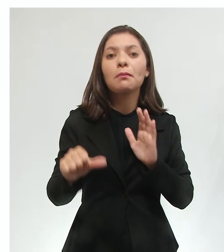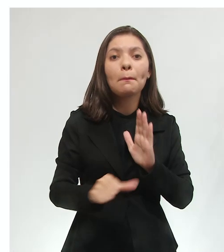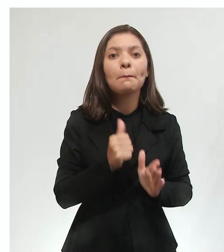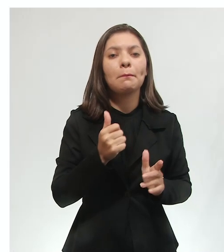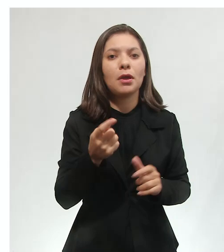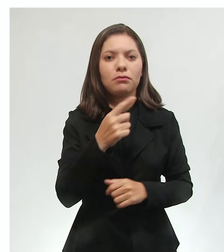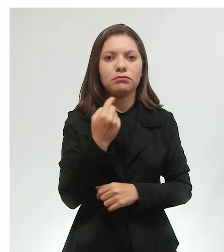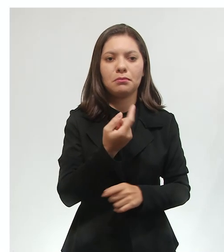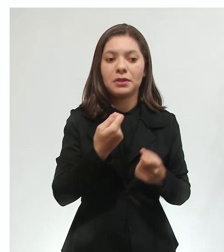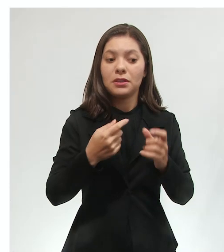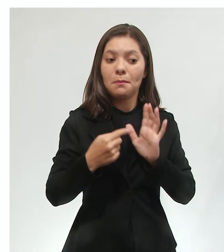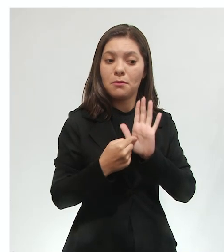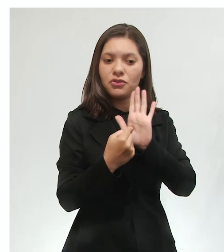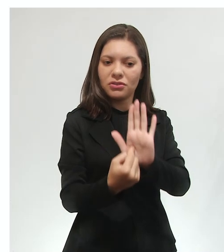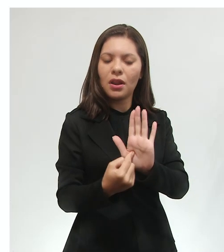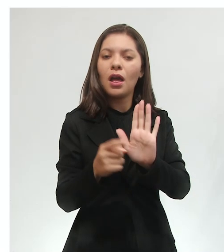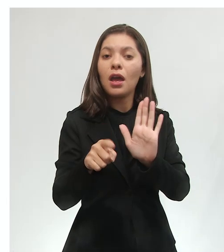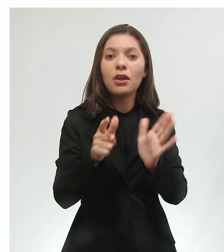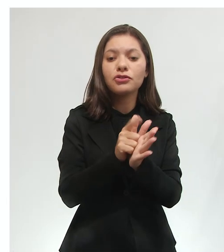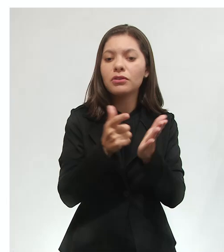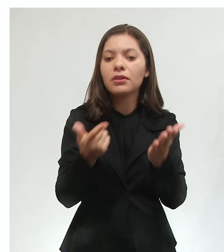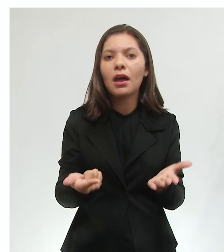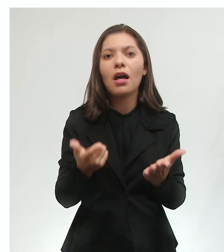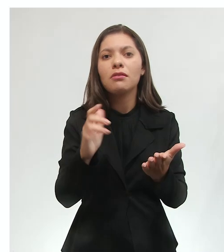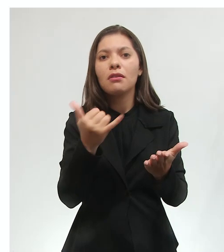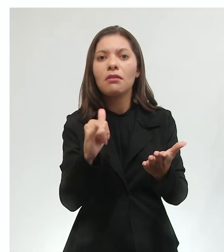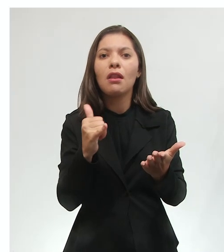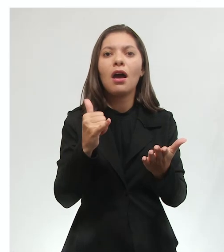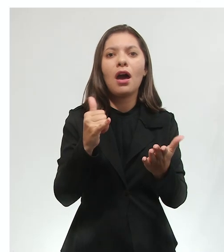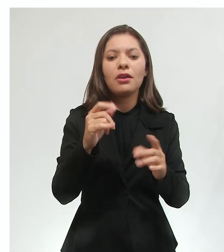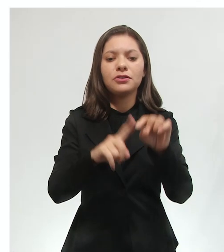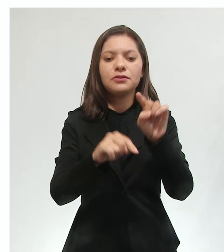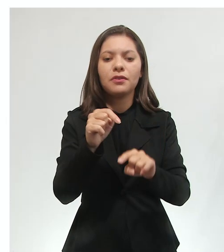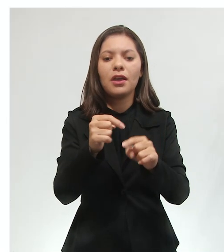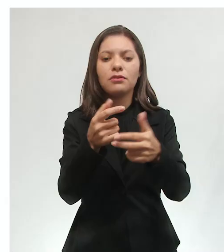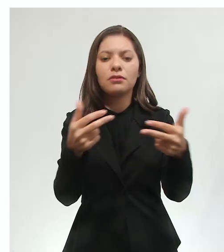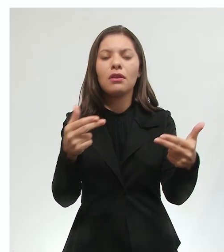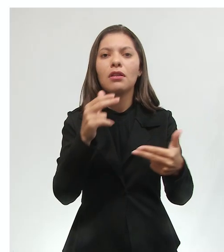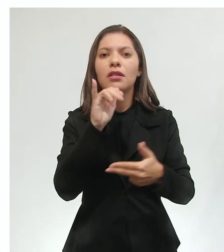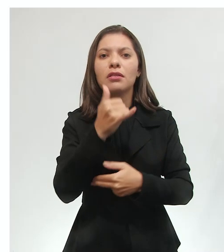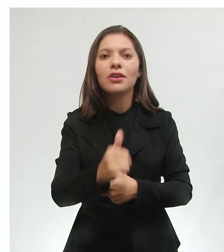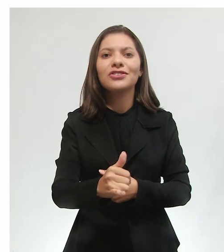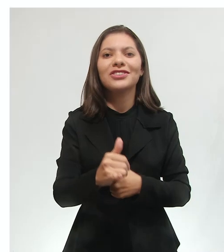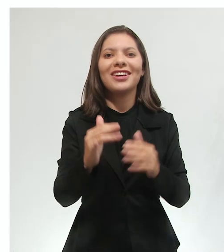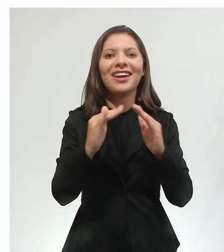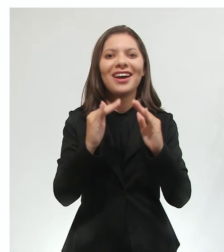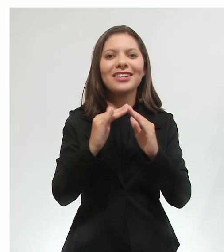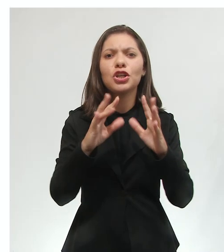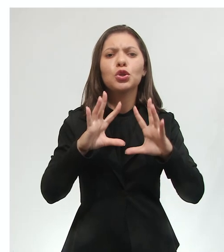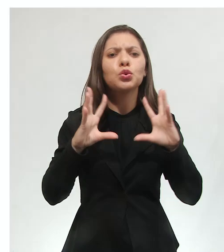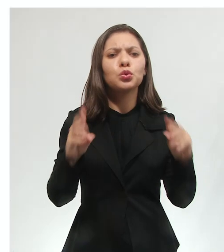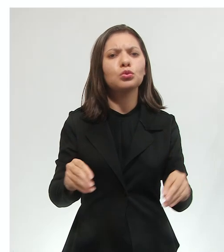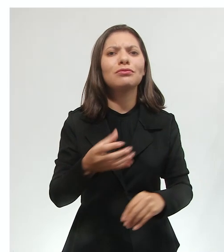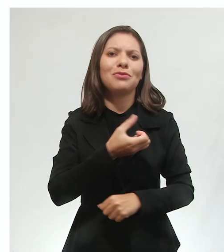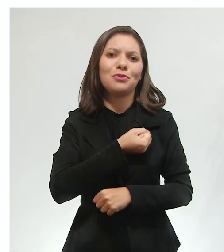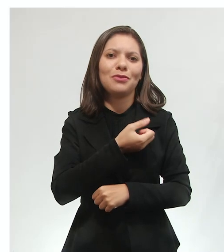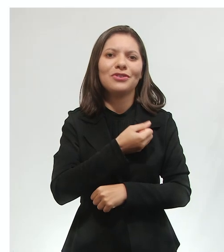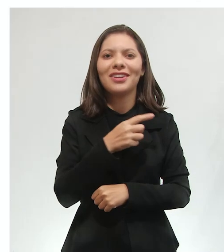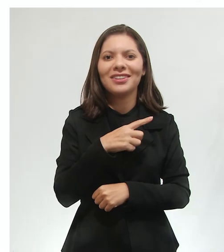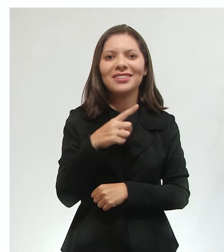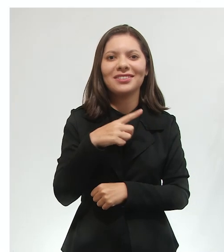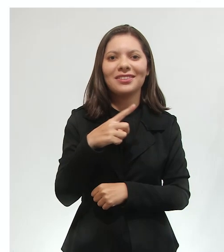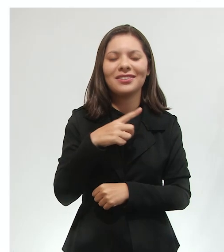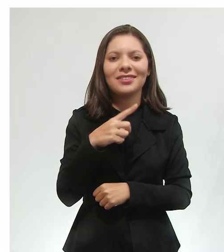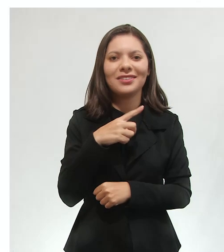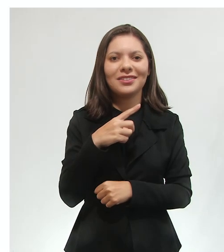que em livros, jornais, celulares, eletrodomésticos, instrumento de medida, tudo vai ter números, não vai estar em todo lugar. Qual que é o